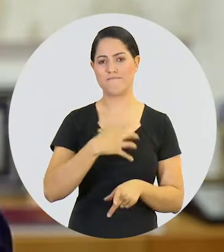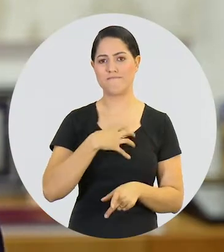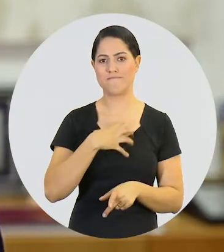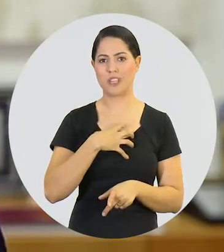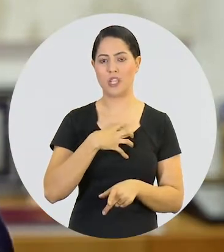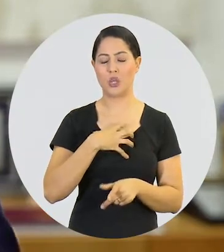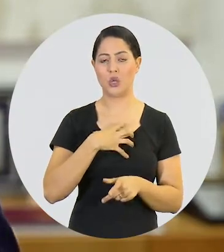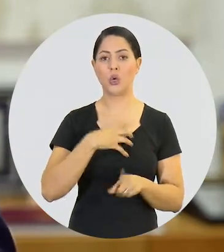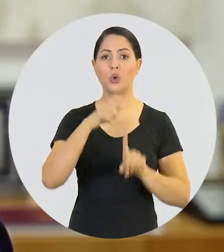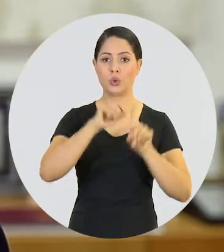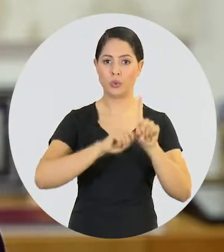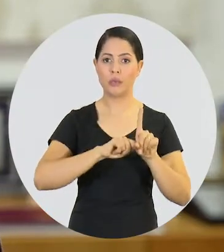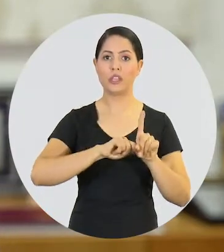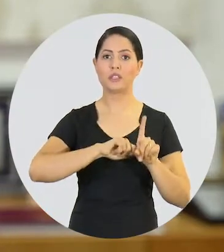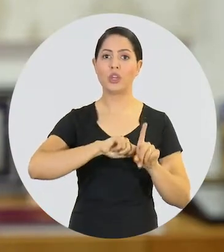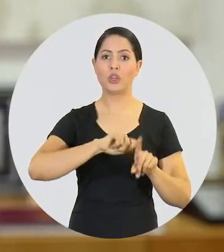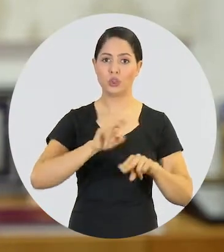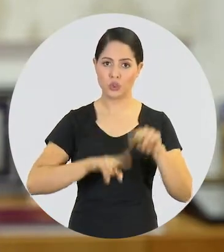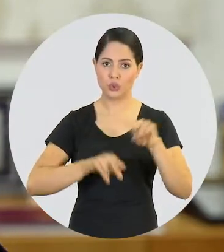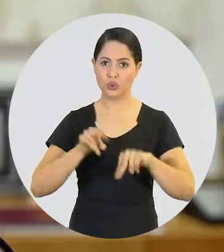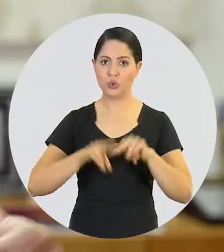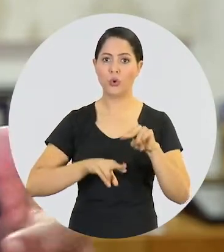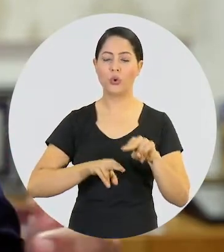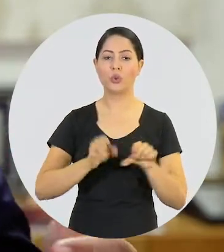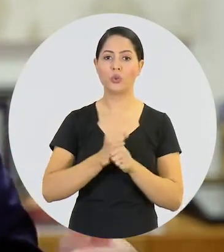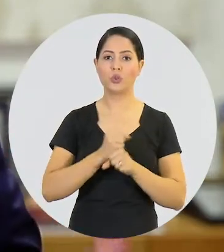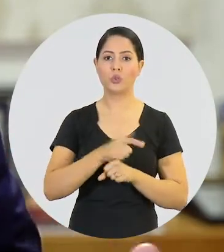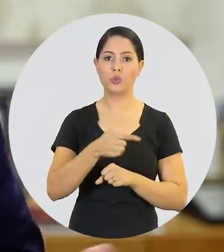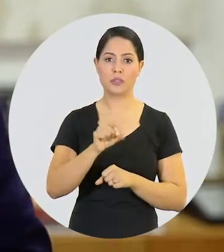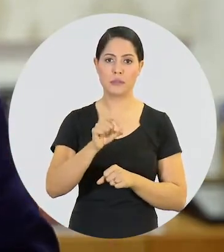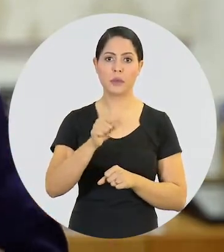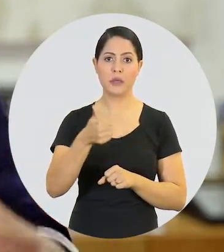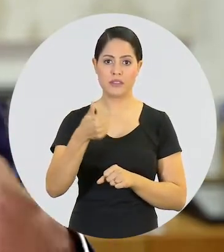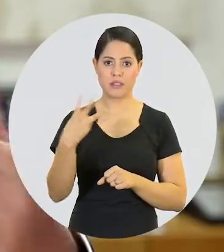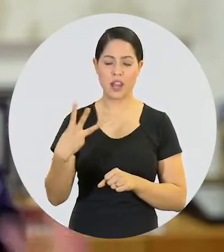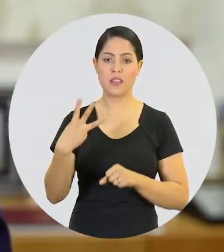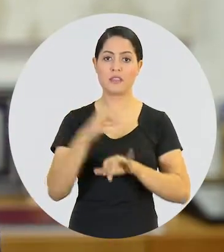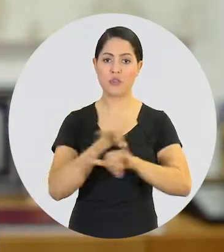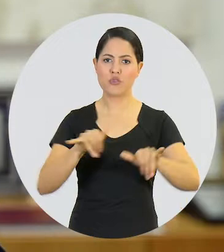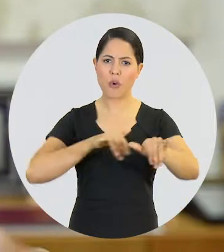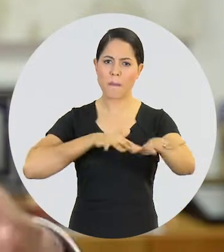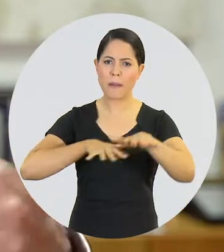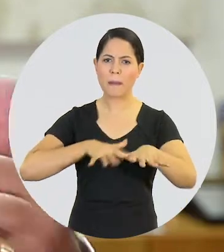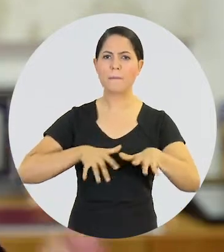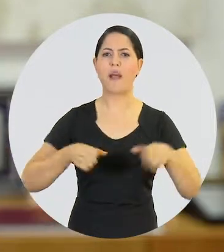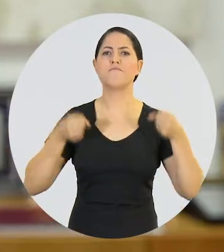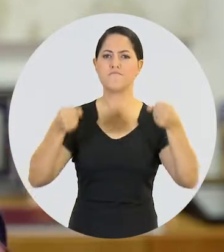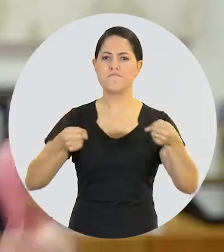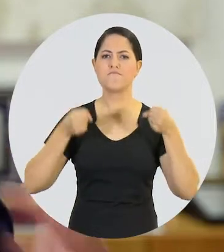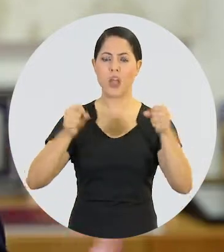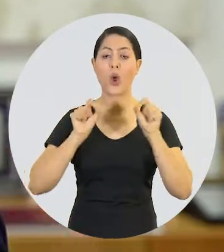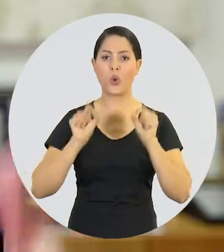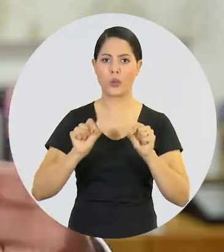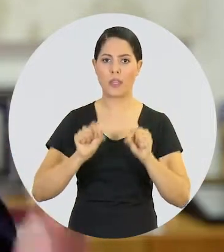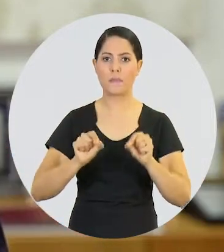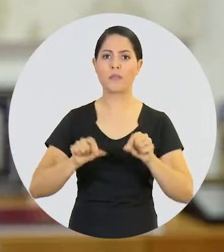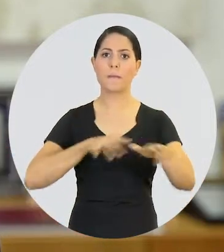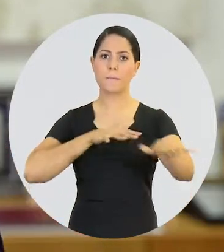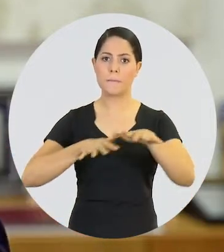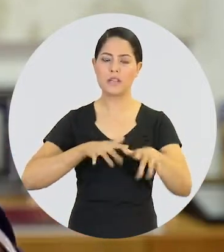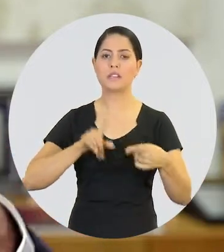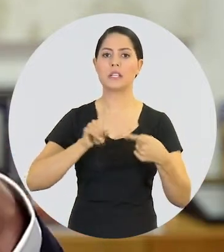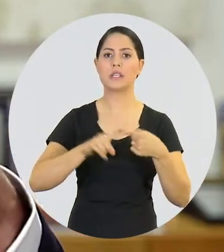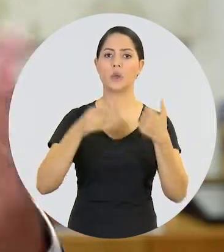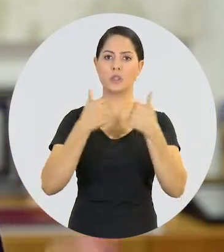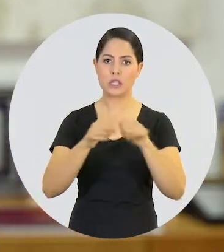junho de 2013, a população foi às ruas manifestar-se por transporte, serviço, saúde,